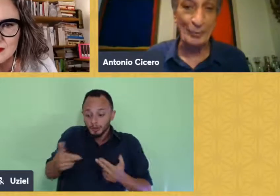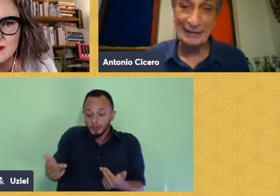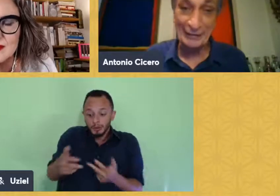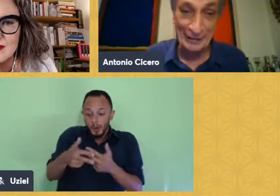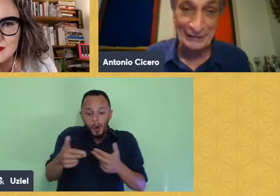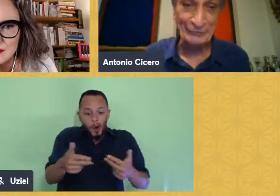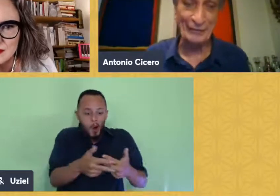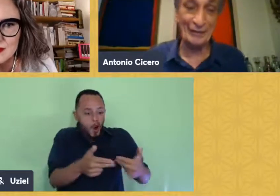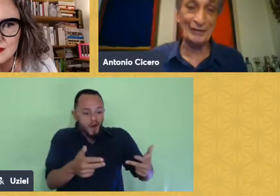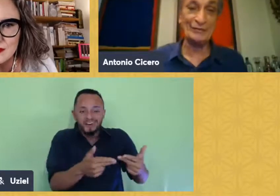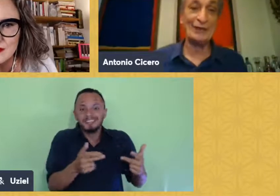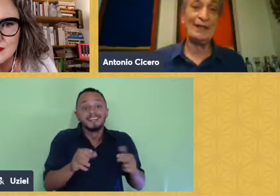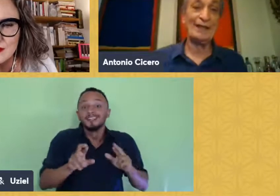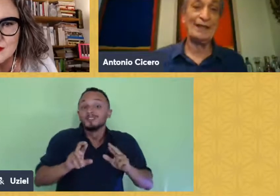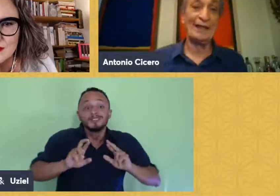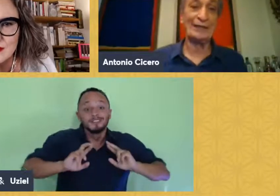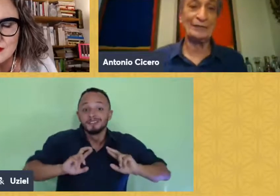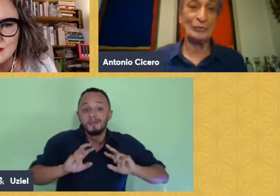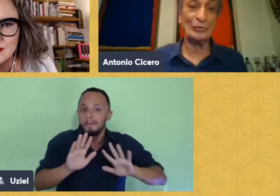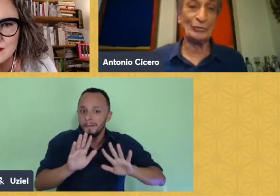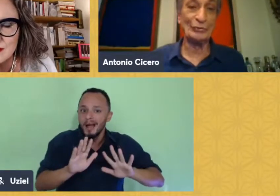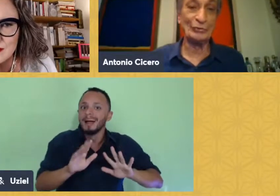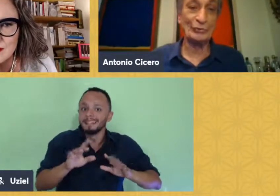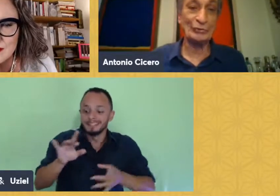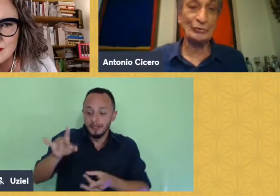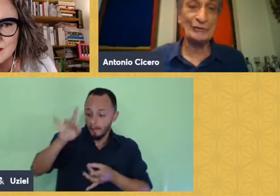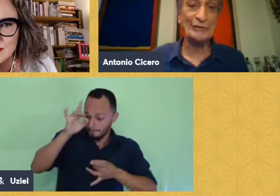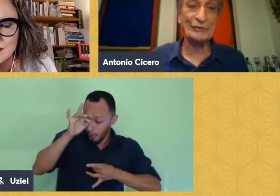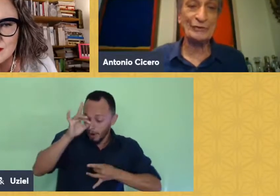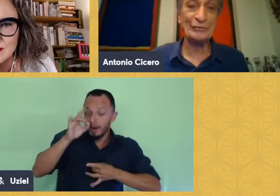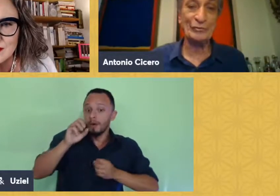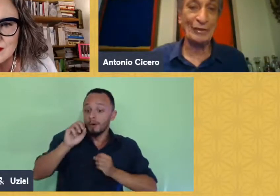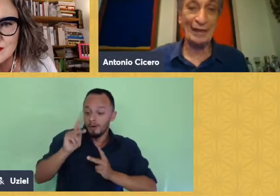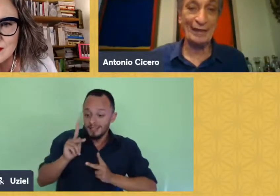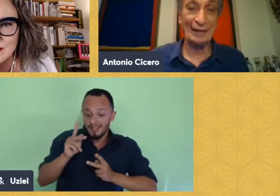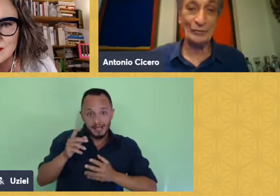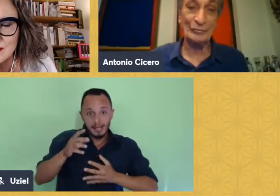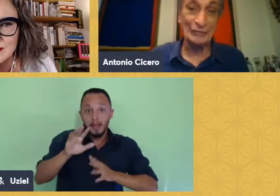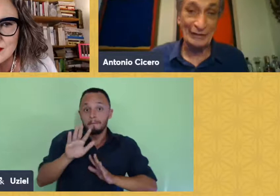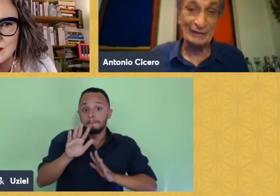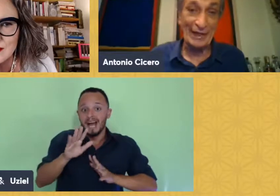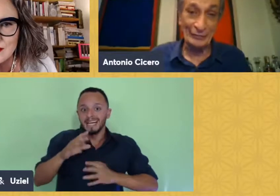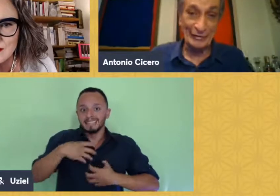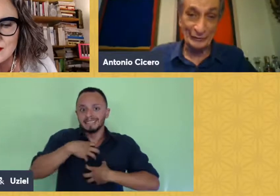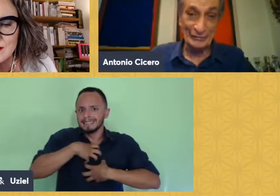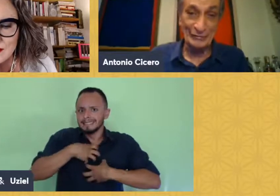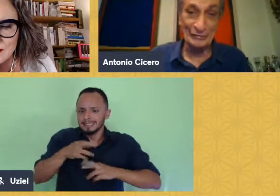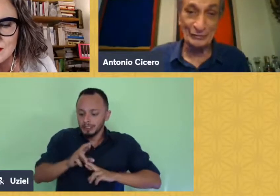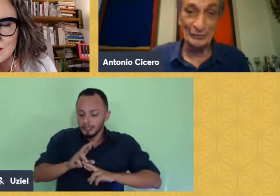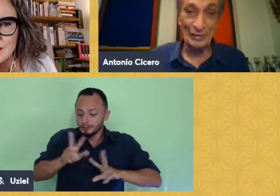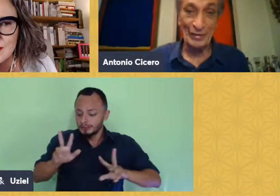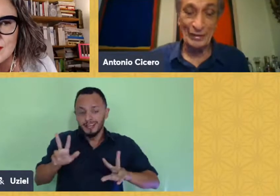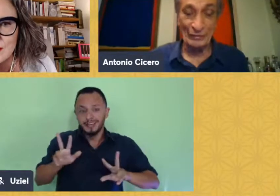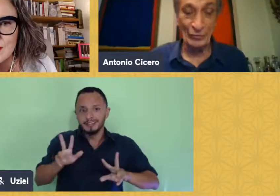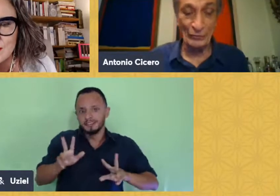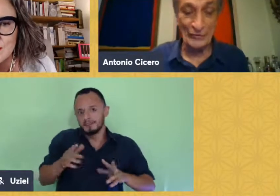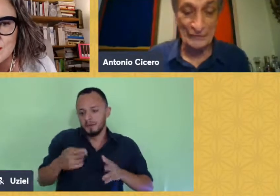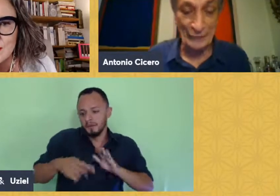maneira completamente diferente do sentido utilitário, né? Do